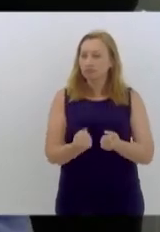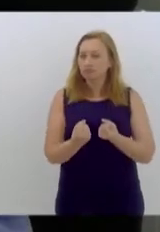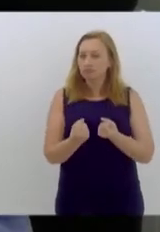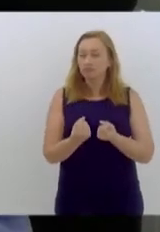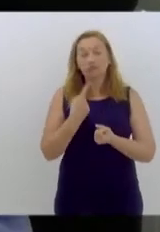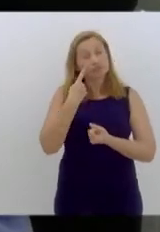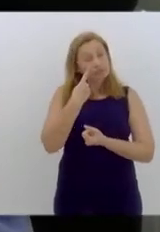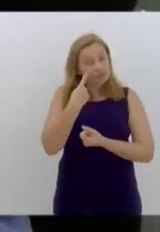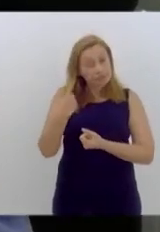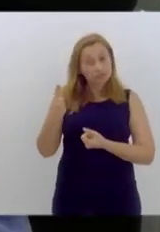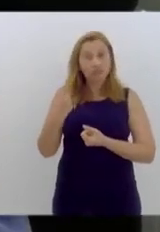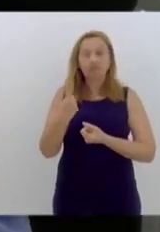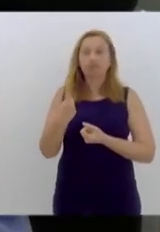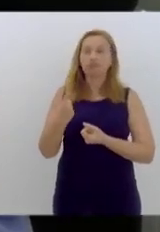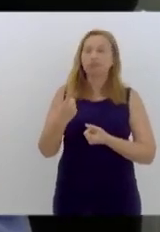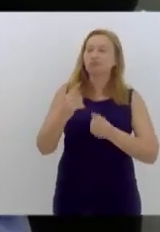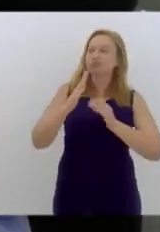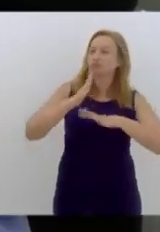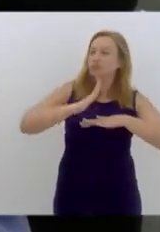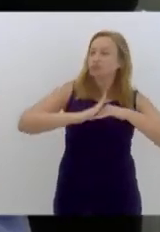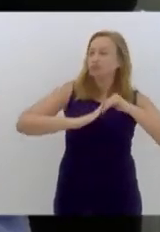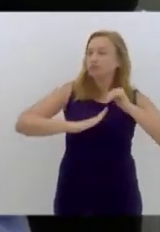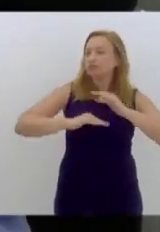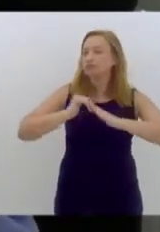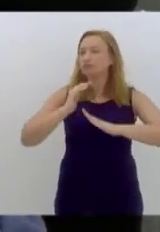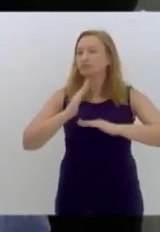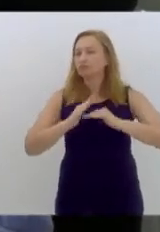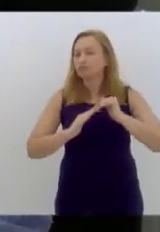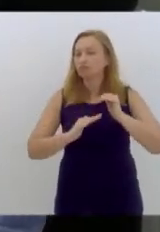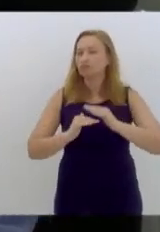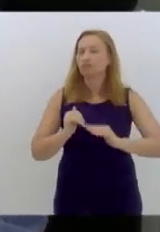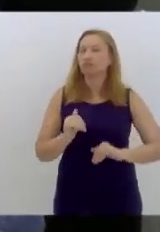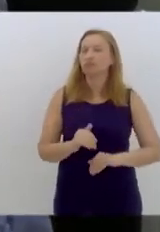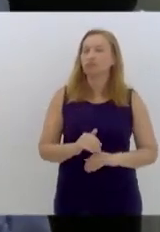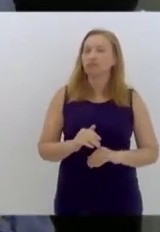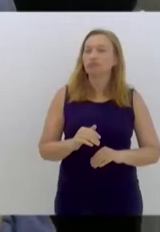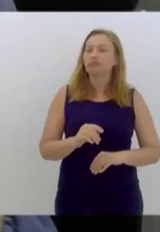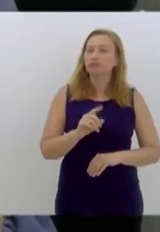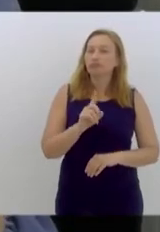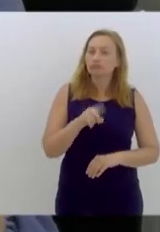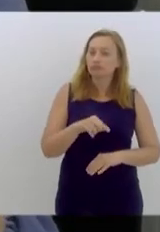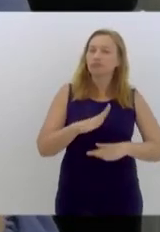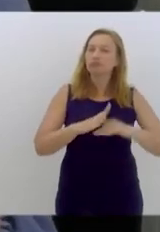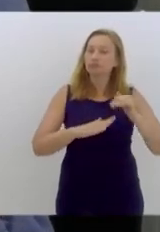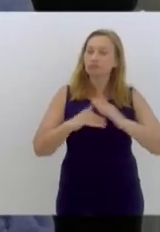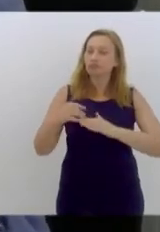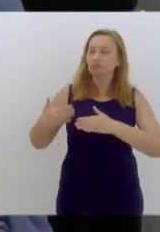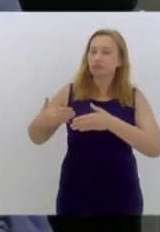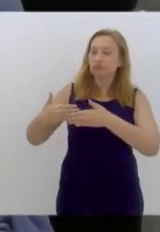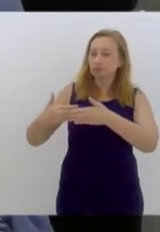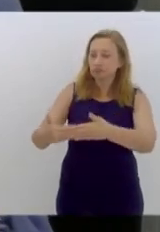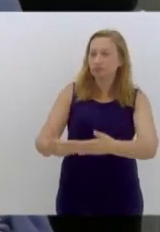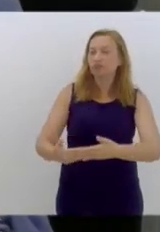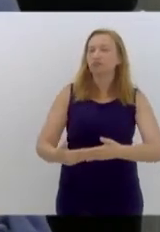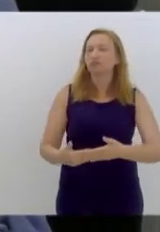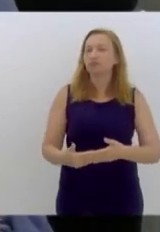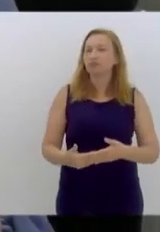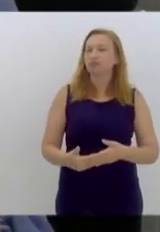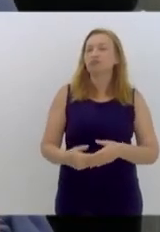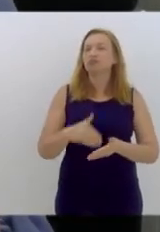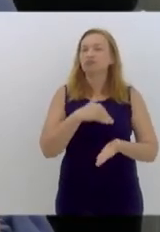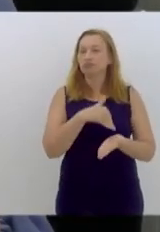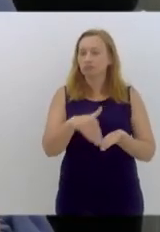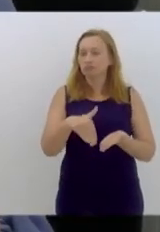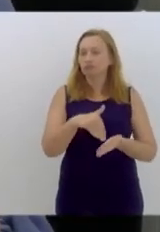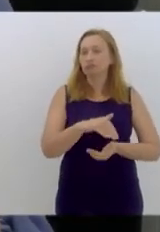eu vejo dos profissionais que são profissionais de carreira da